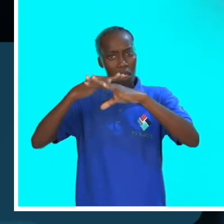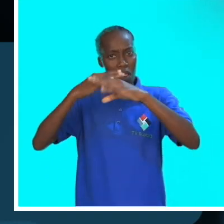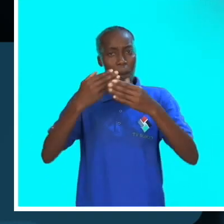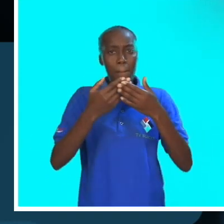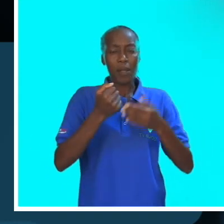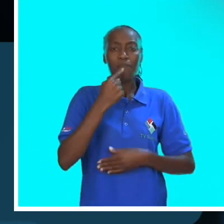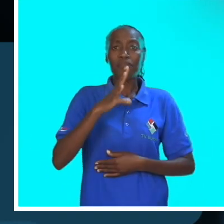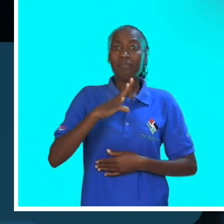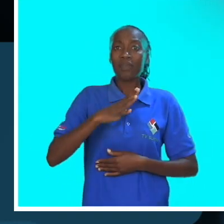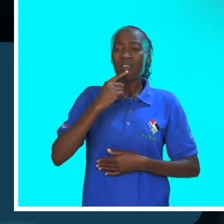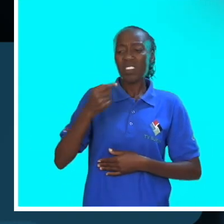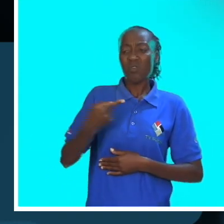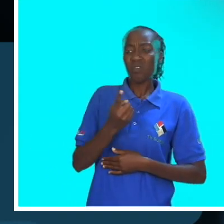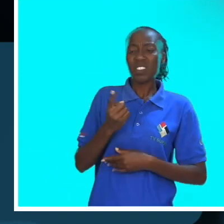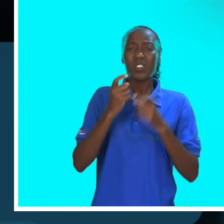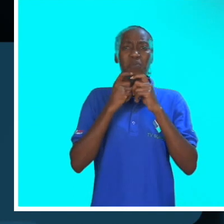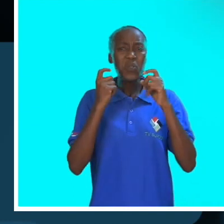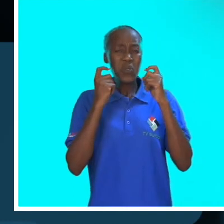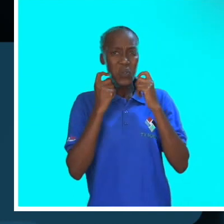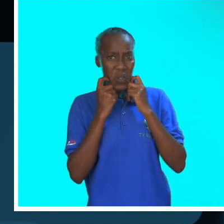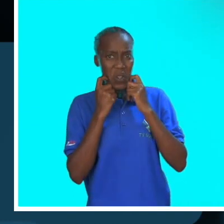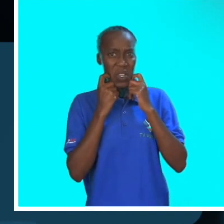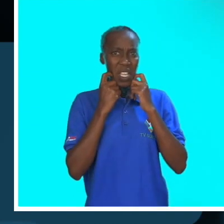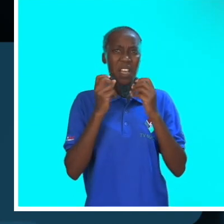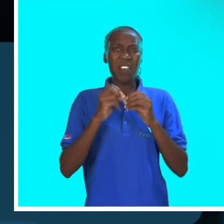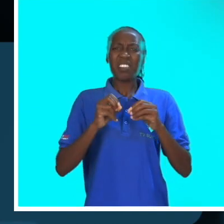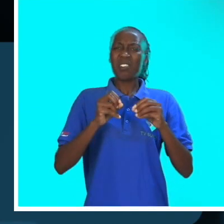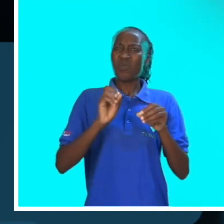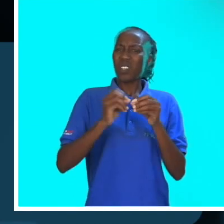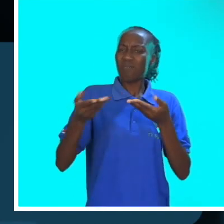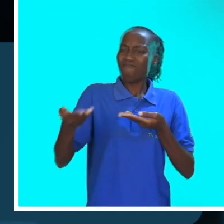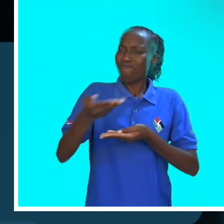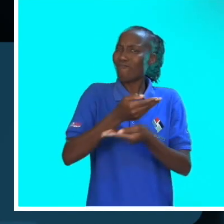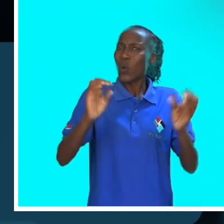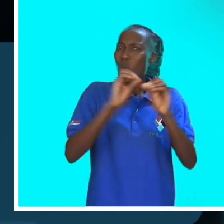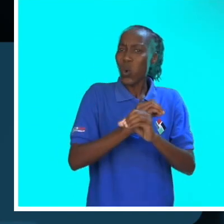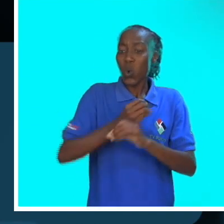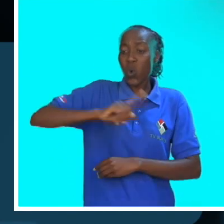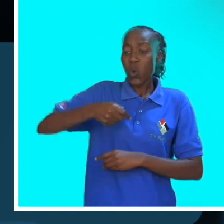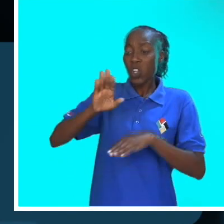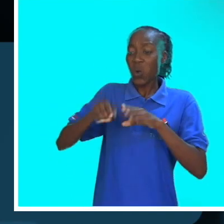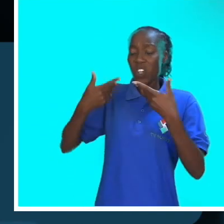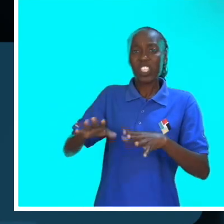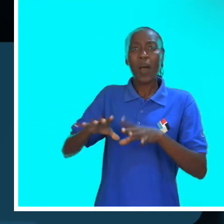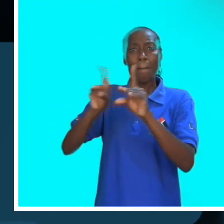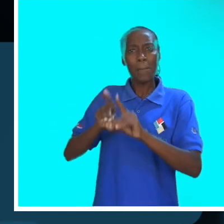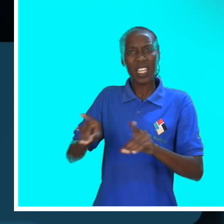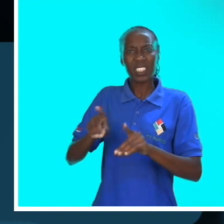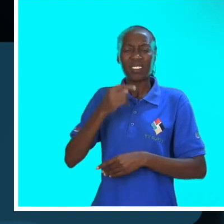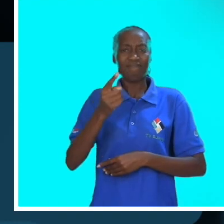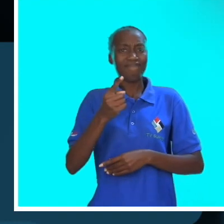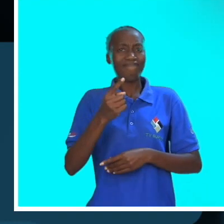música, mas dedicada a Moçambique, naturalmente. Okay. Porque eles diziam: ah, vocês moçambicanos nunca mais se entendem, nós já tivemos paz